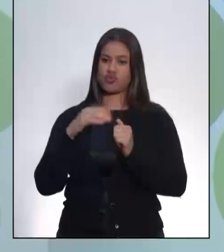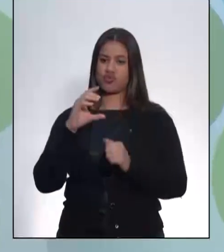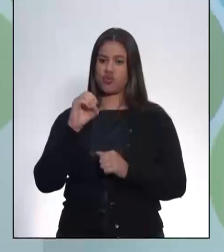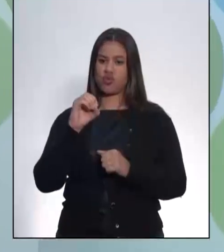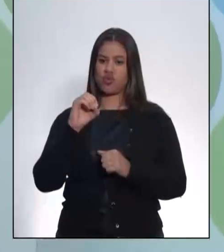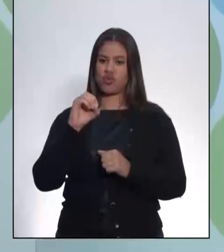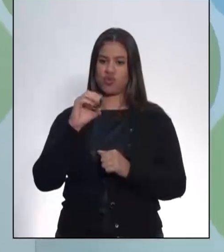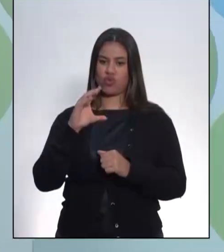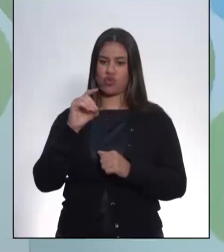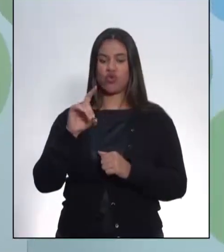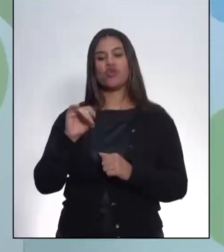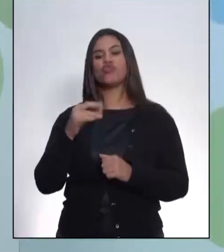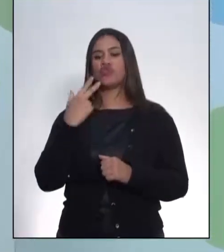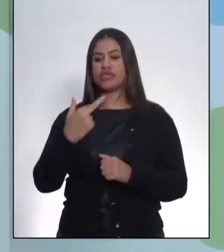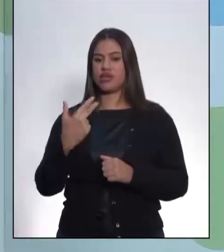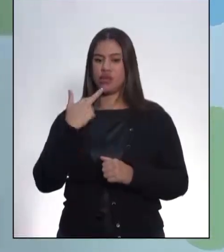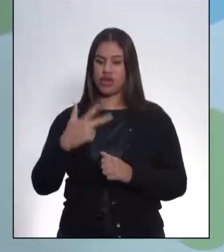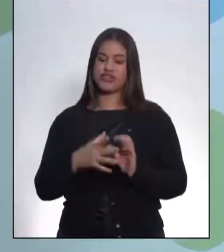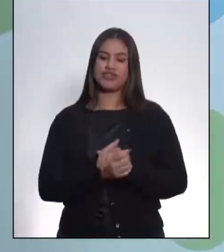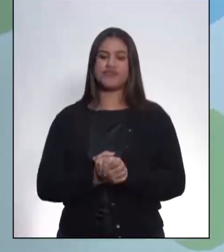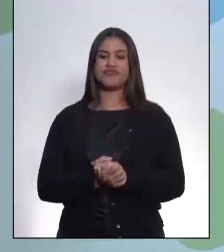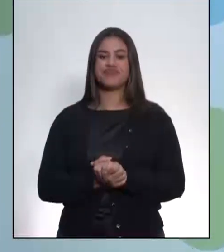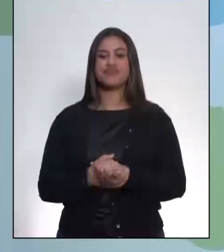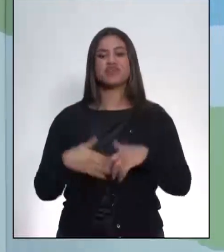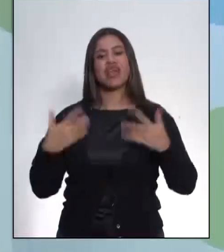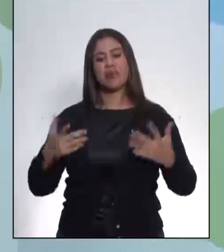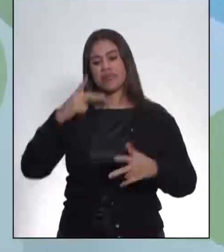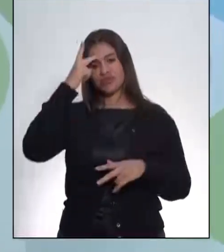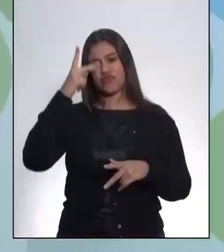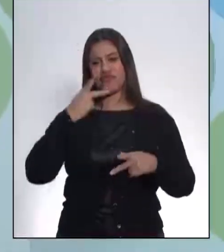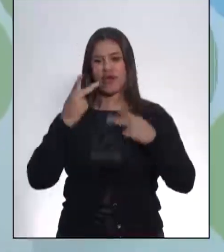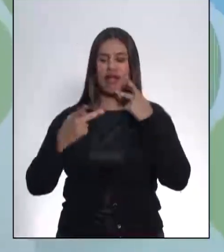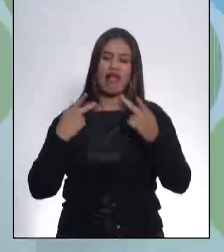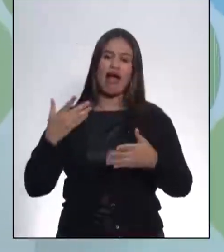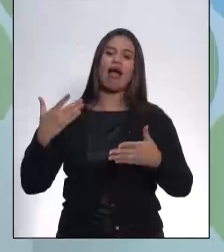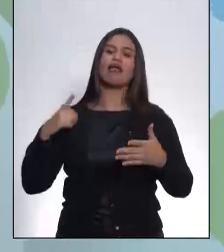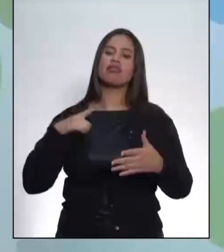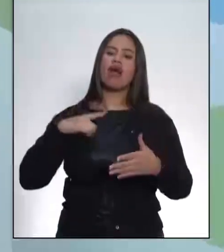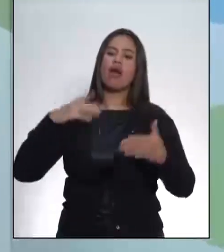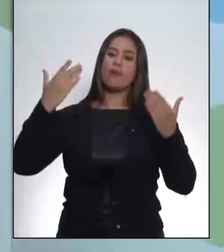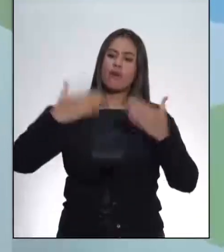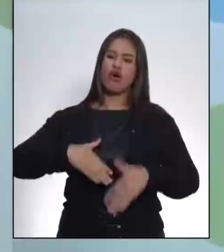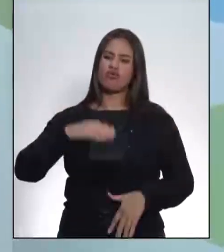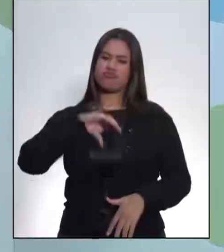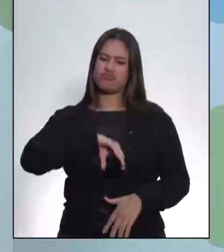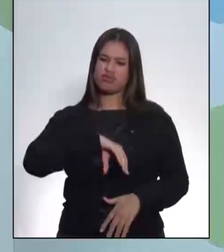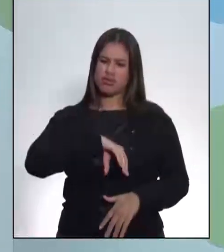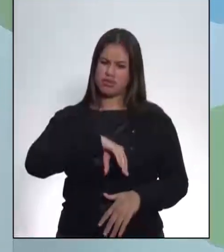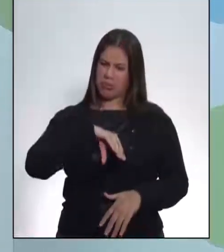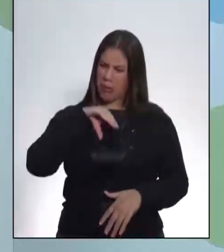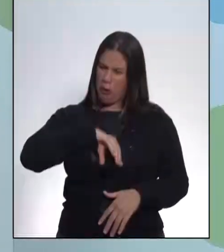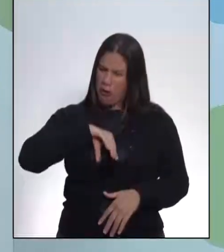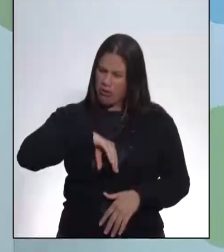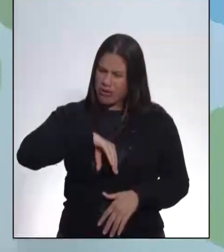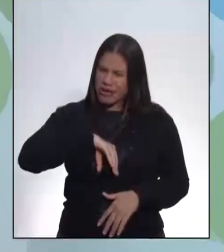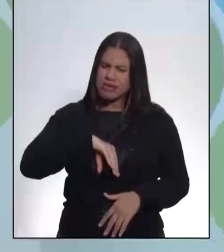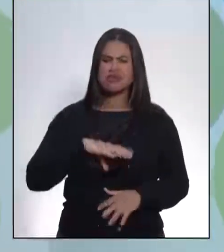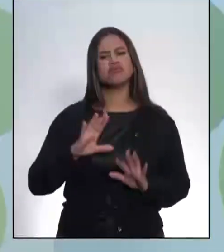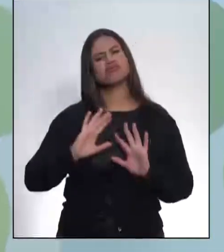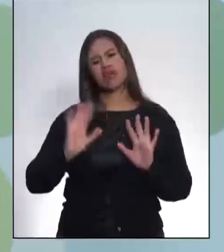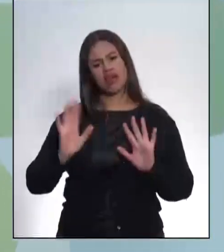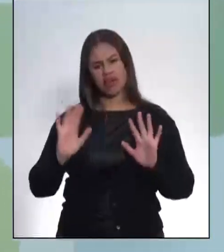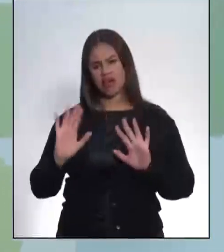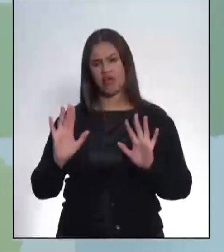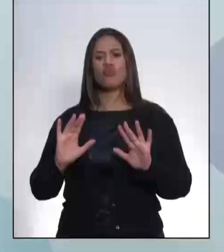língua estrangeira moderna. Então presta atenção. O pessoal fala assim, vai ter a prova de português. Que prova de português? Códigos e linguagens não é só uma prova